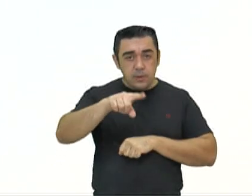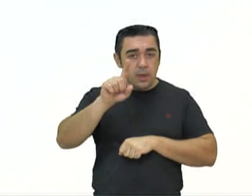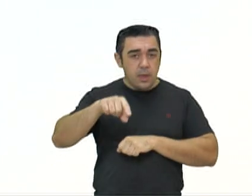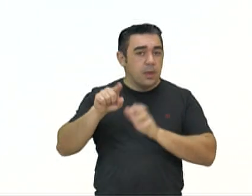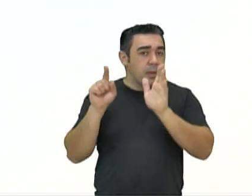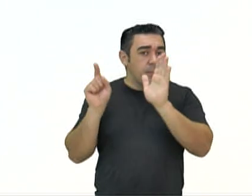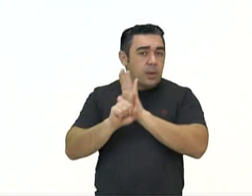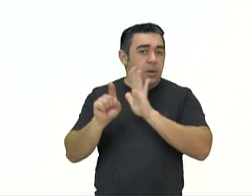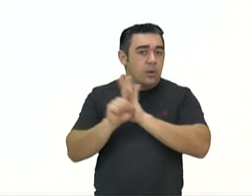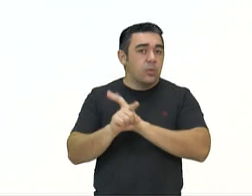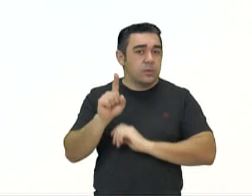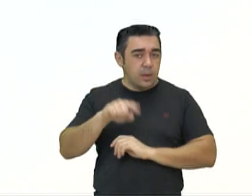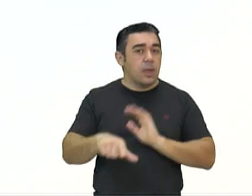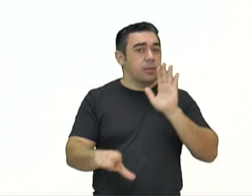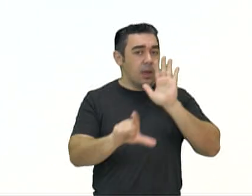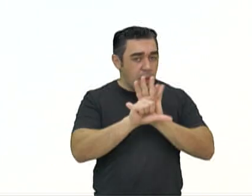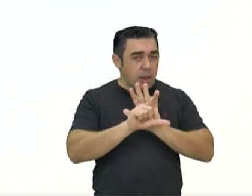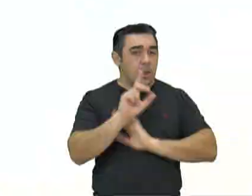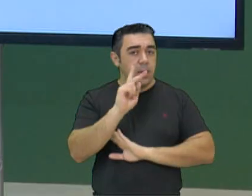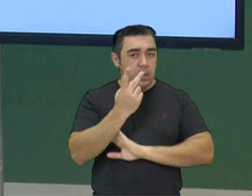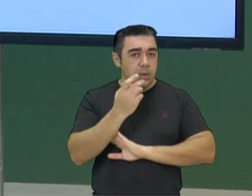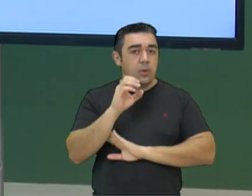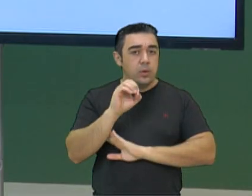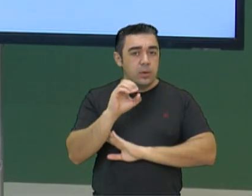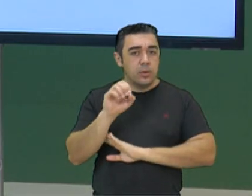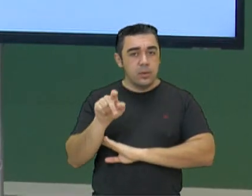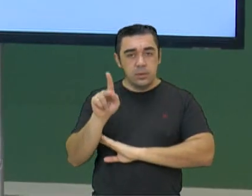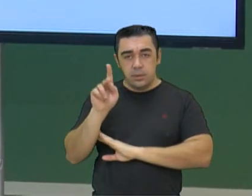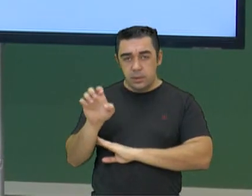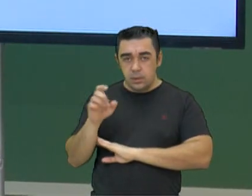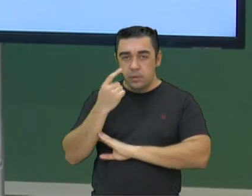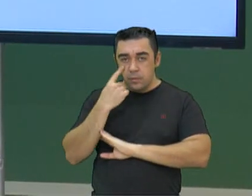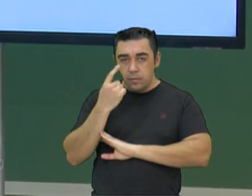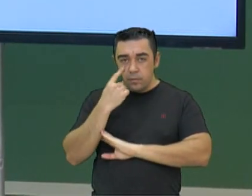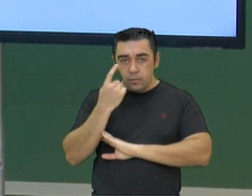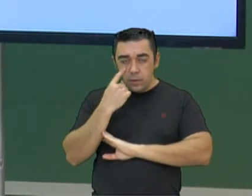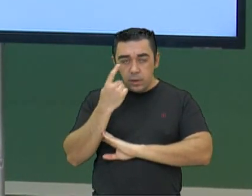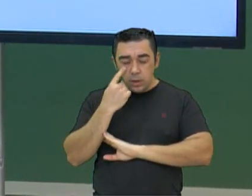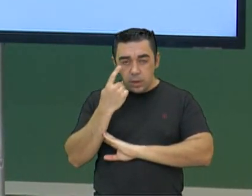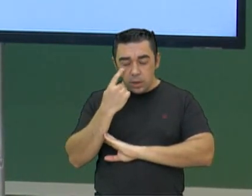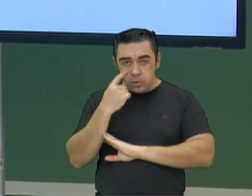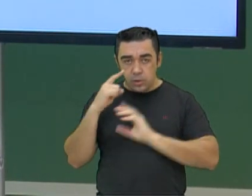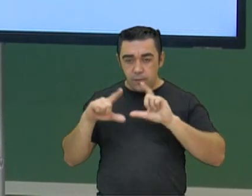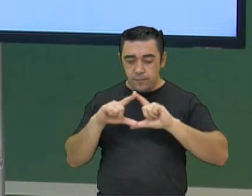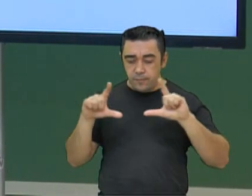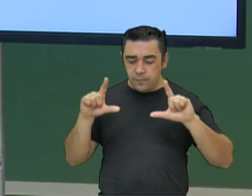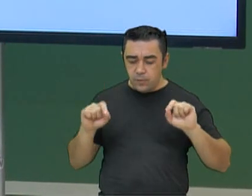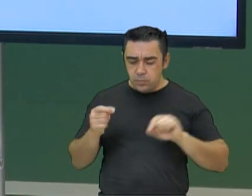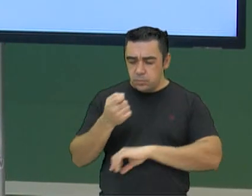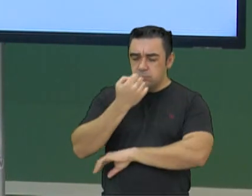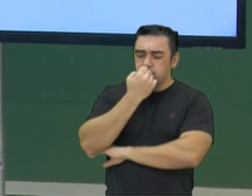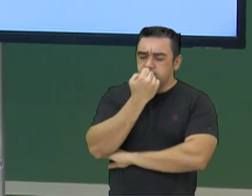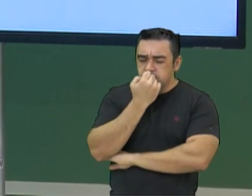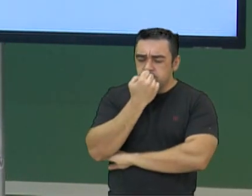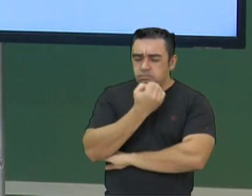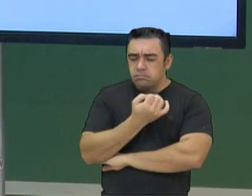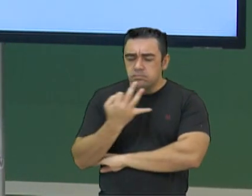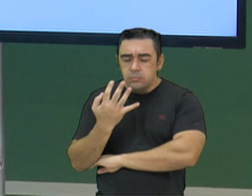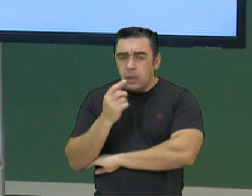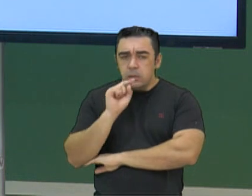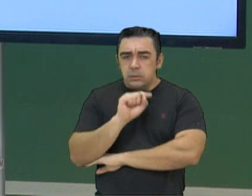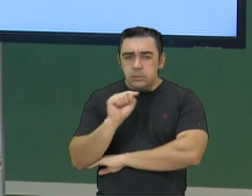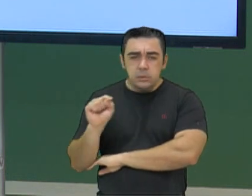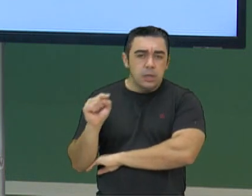está envolvida com a lei de Hooke, certo? Pega a equaçãozinha, interprete aquela equaçãozinha lá, veja o que